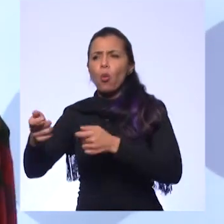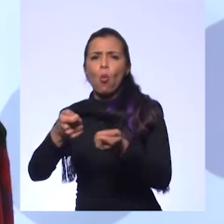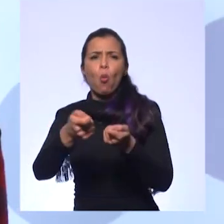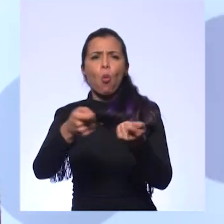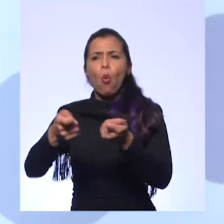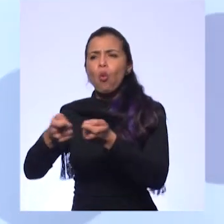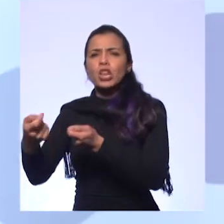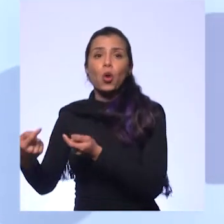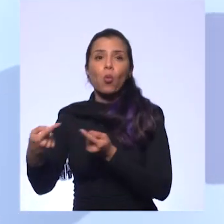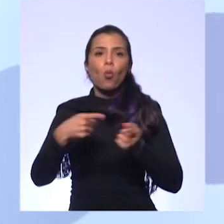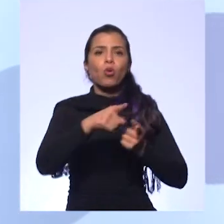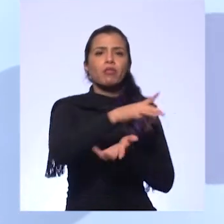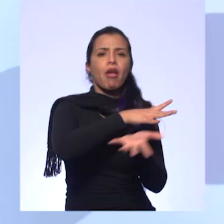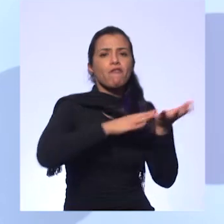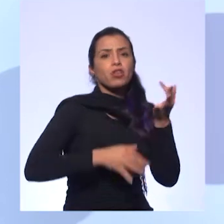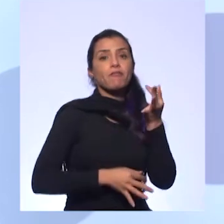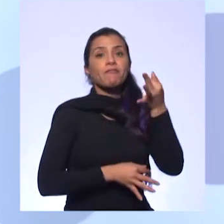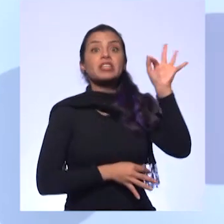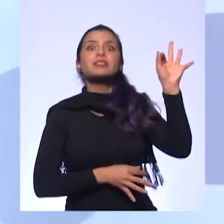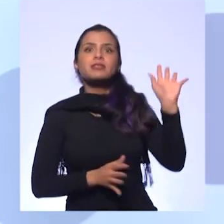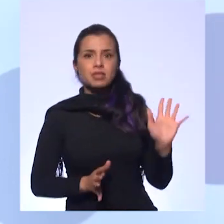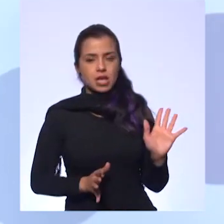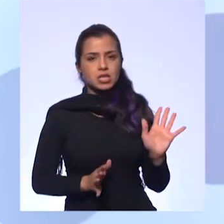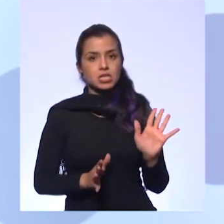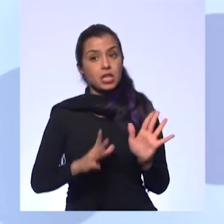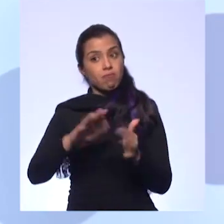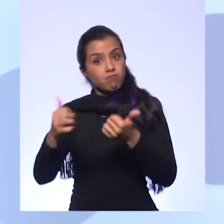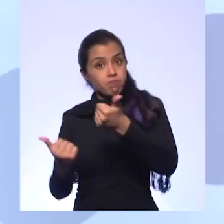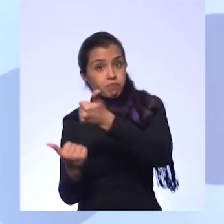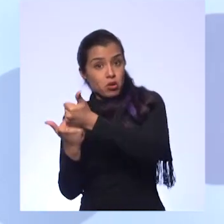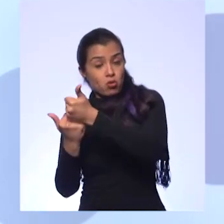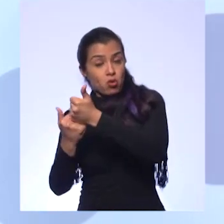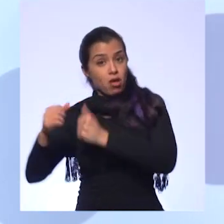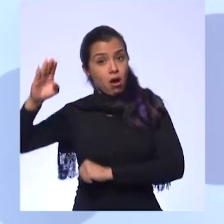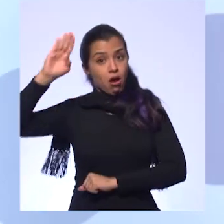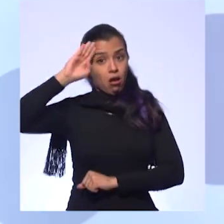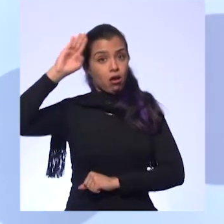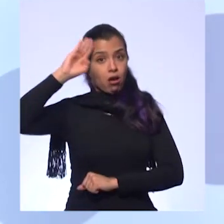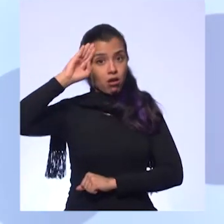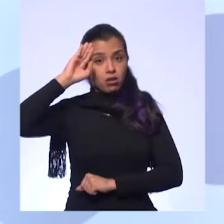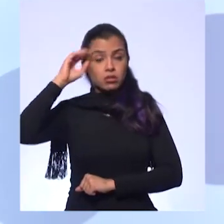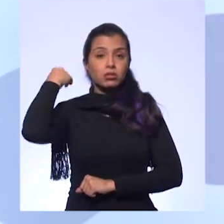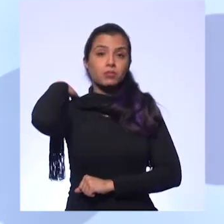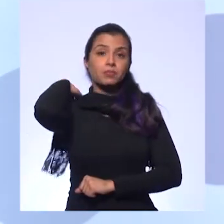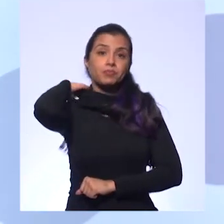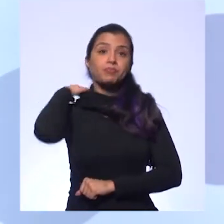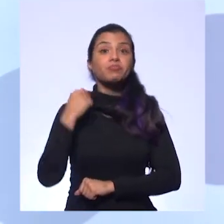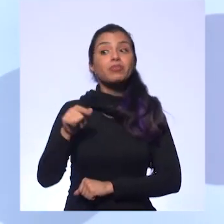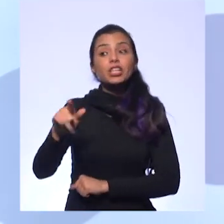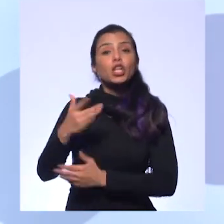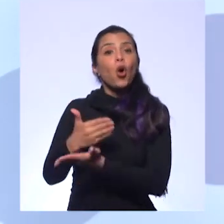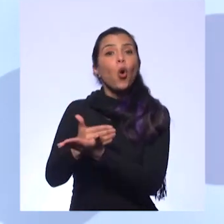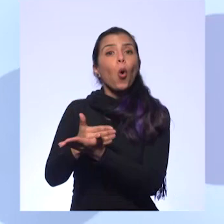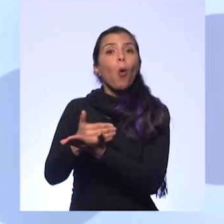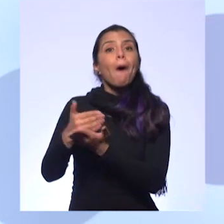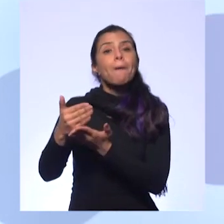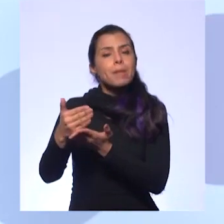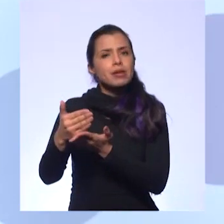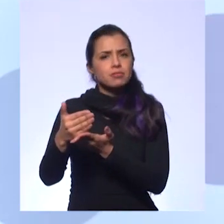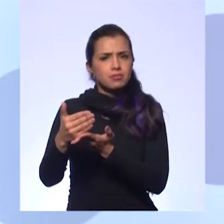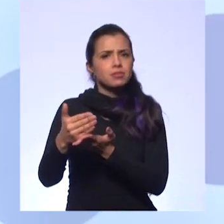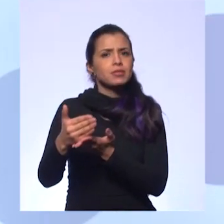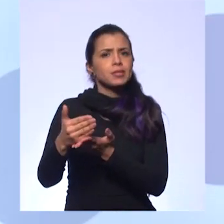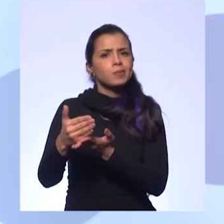contra a Revolução Francesa. Ele estava ali defendendo militarmente a Revolução Francesa, né? Então, ali começa a se criar